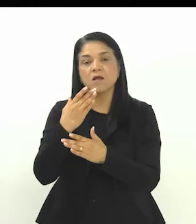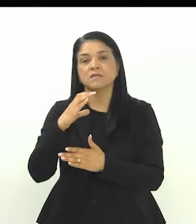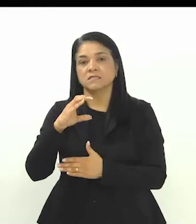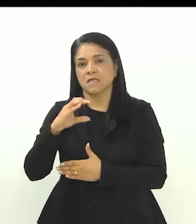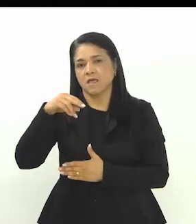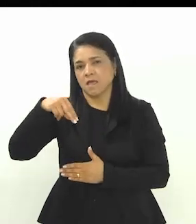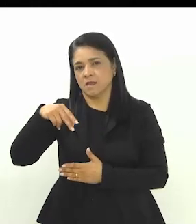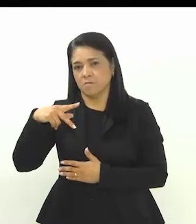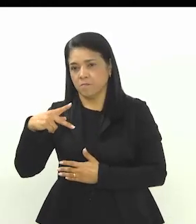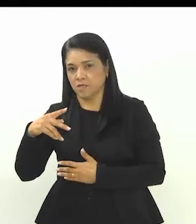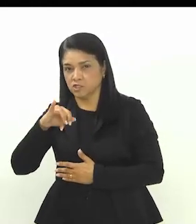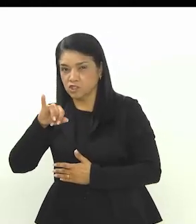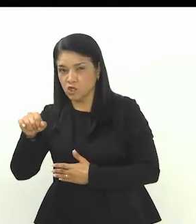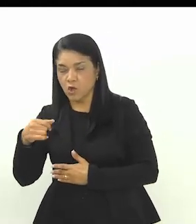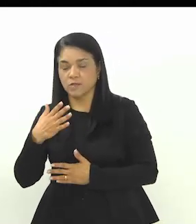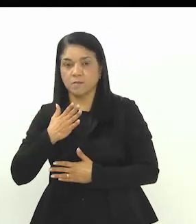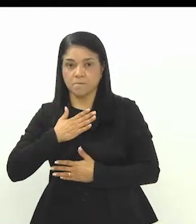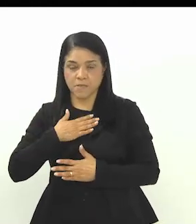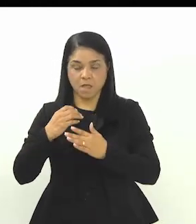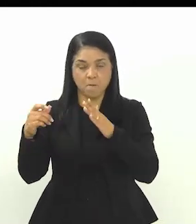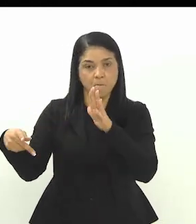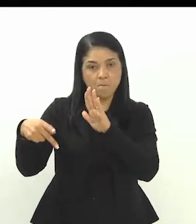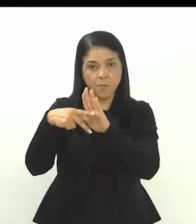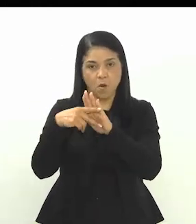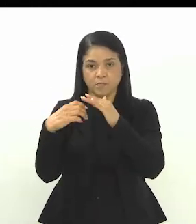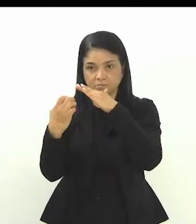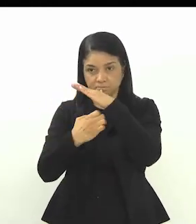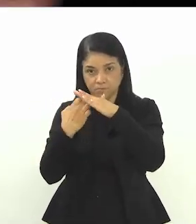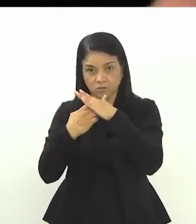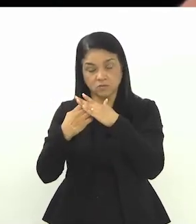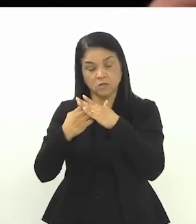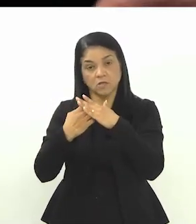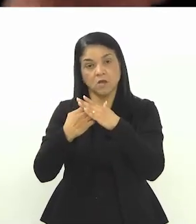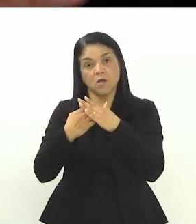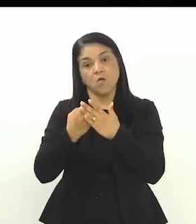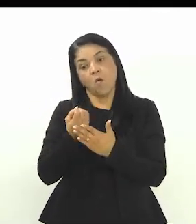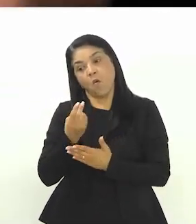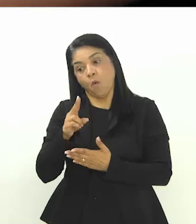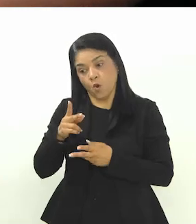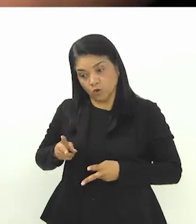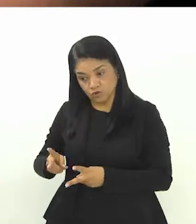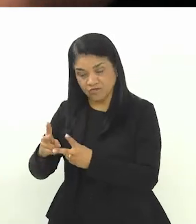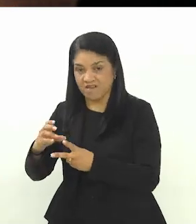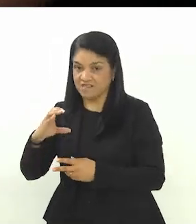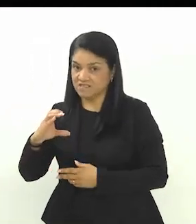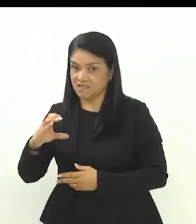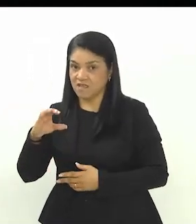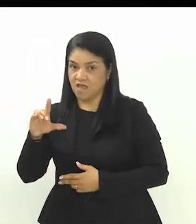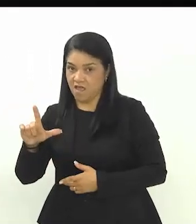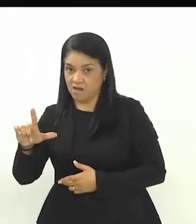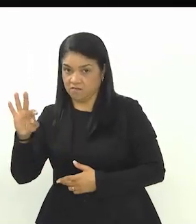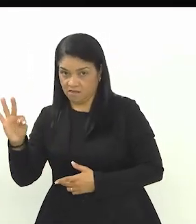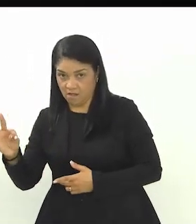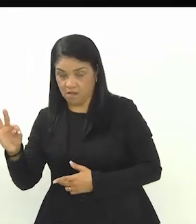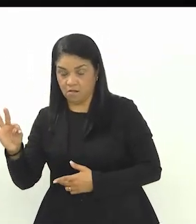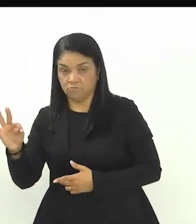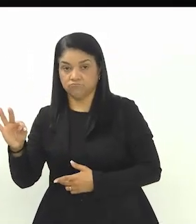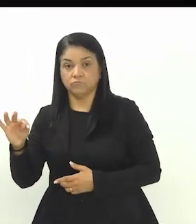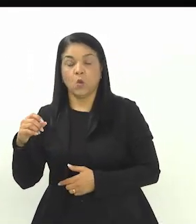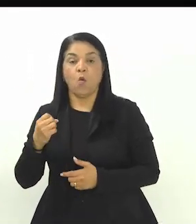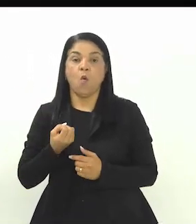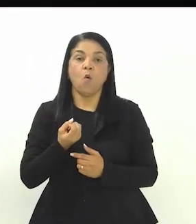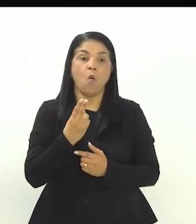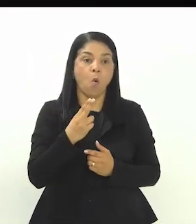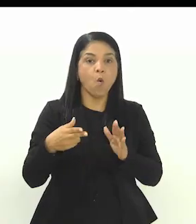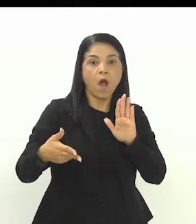um CNPJ, aquela coisa toda. Então assim, ou eu continuava sendo o cara do CLT que ia trabalhar numa empresa, ou